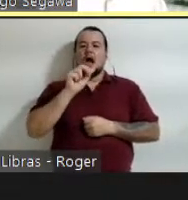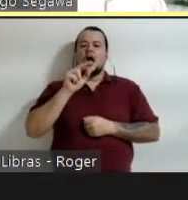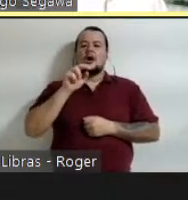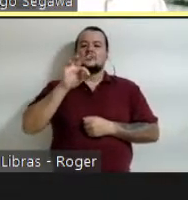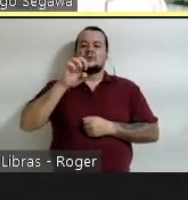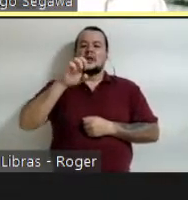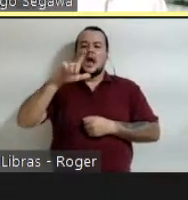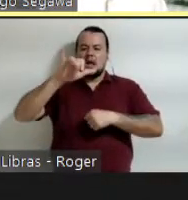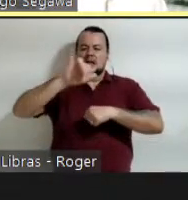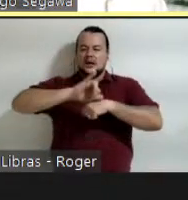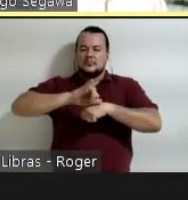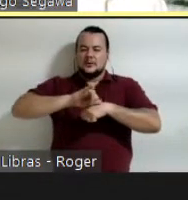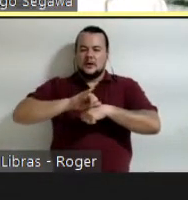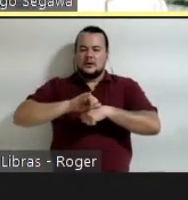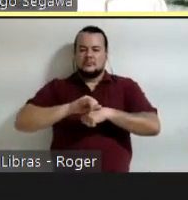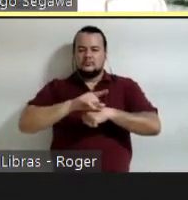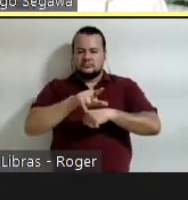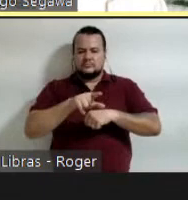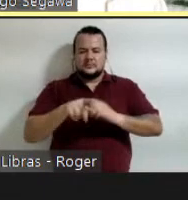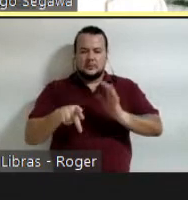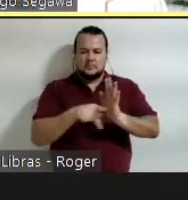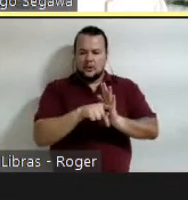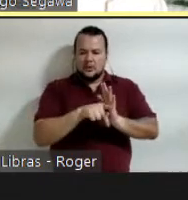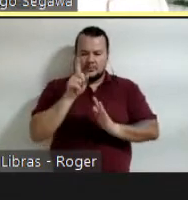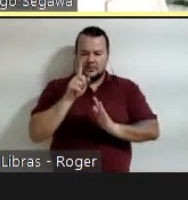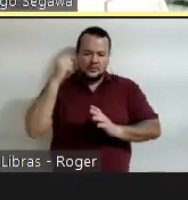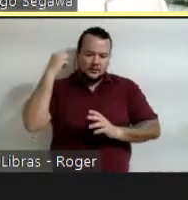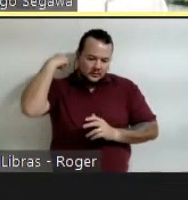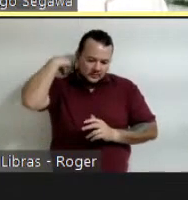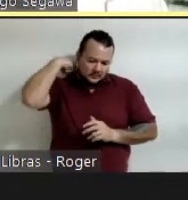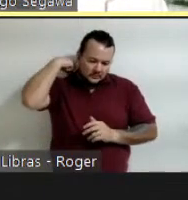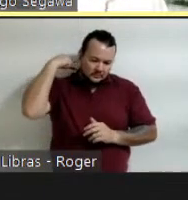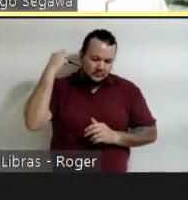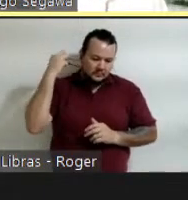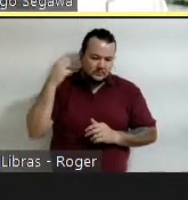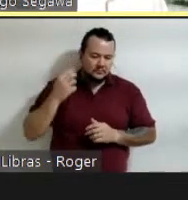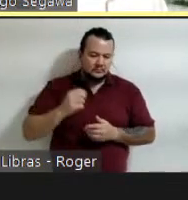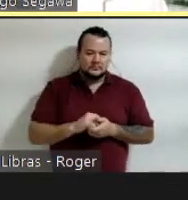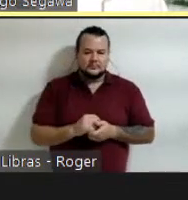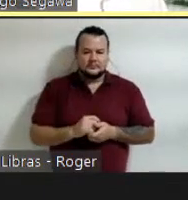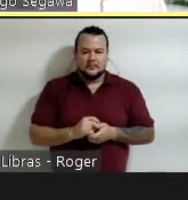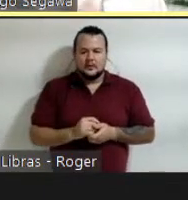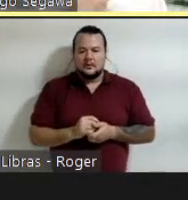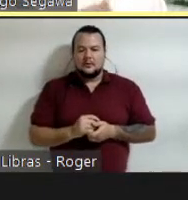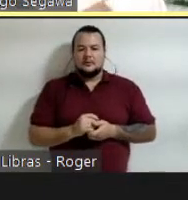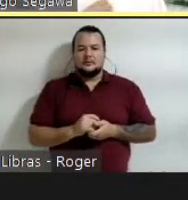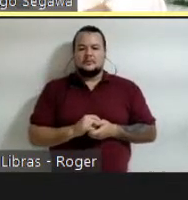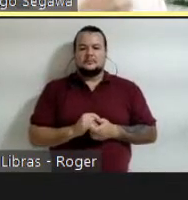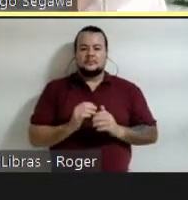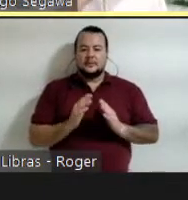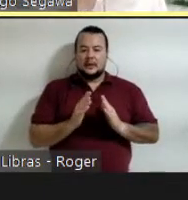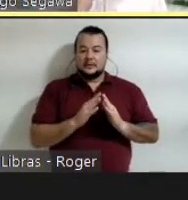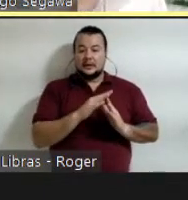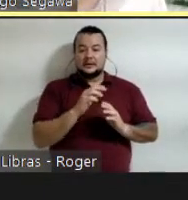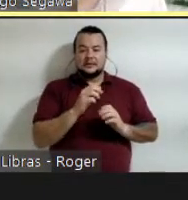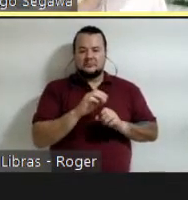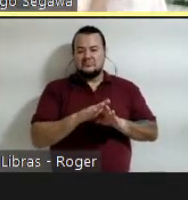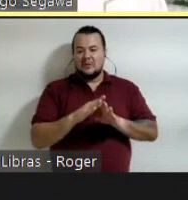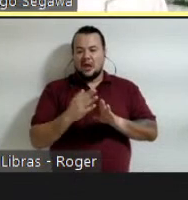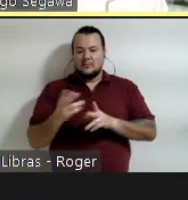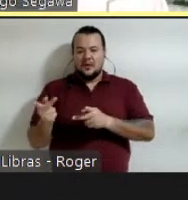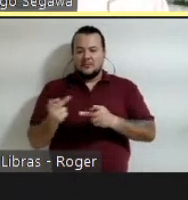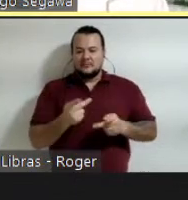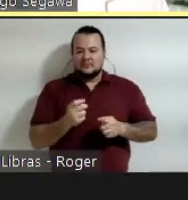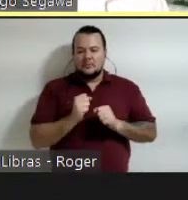histórico australiano. Fica no subúrbio de Sydney, subúrbio já é quase centro. Essa casa está aberta para visitação, é reconhecido